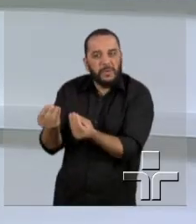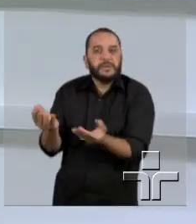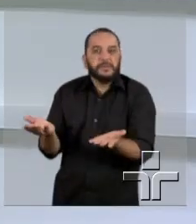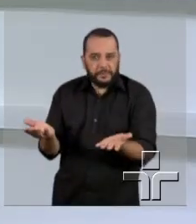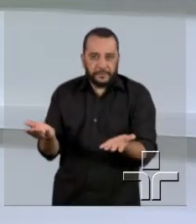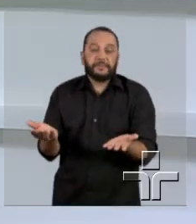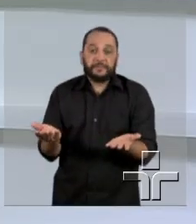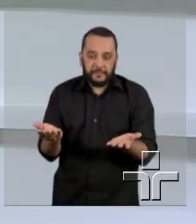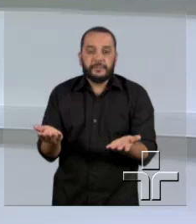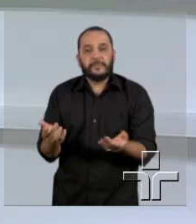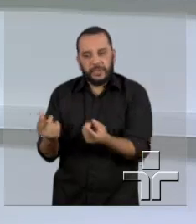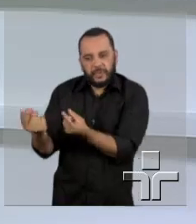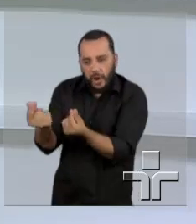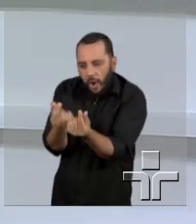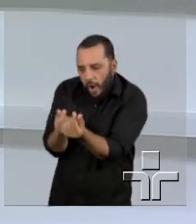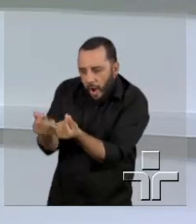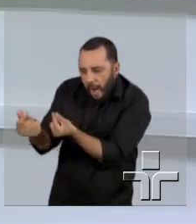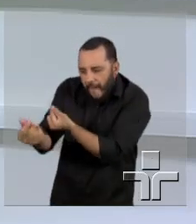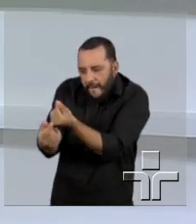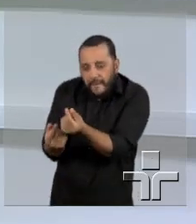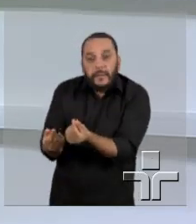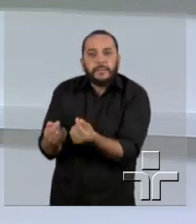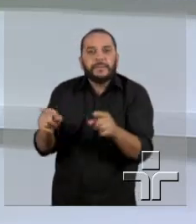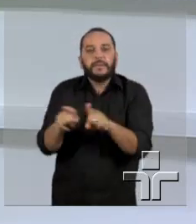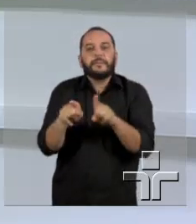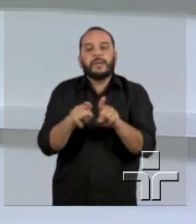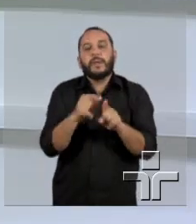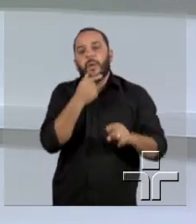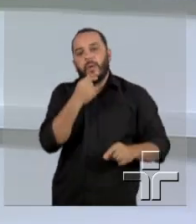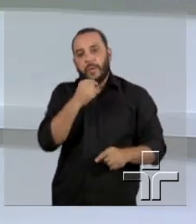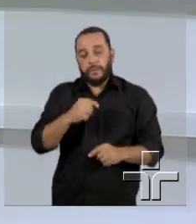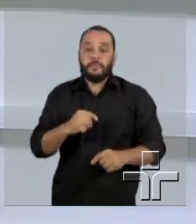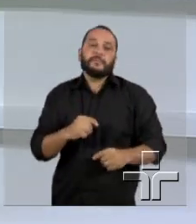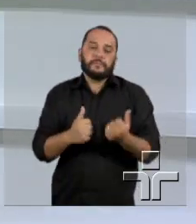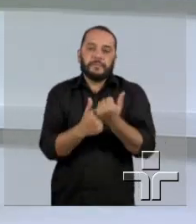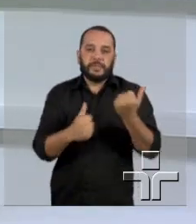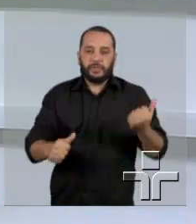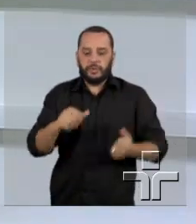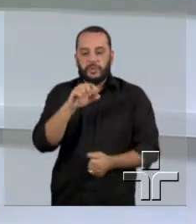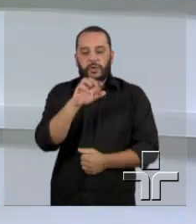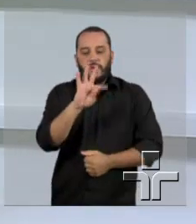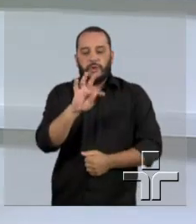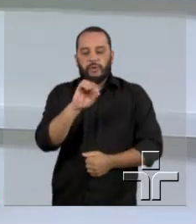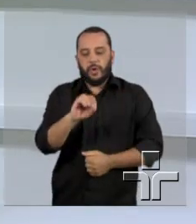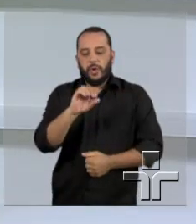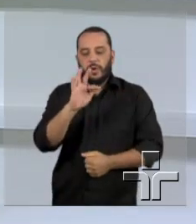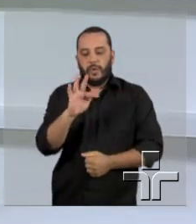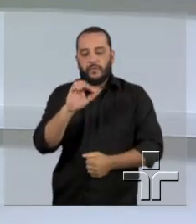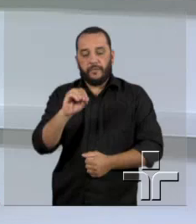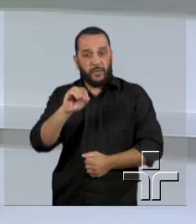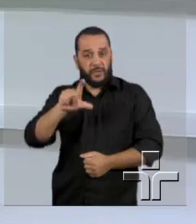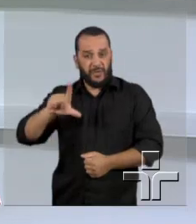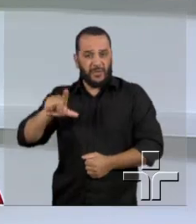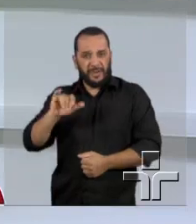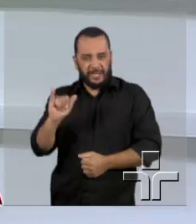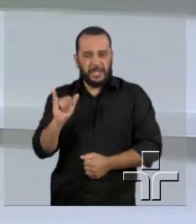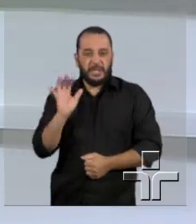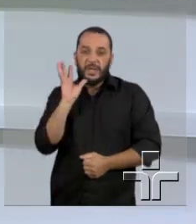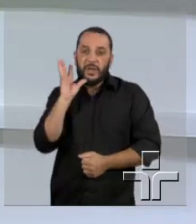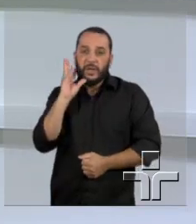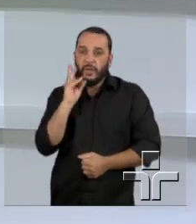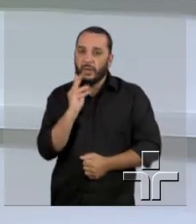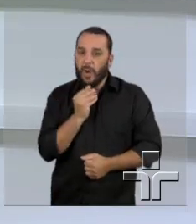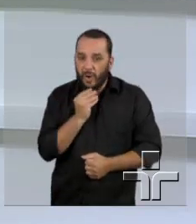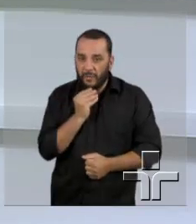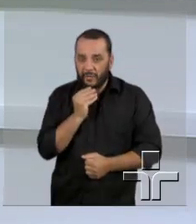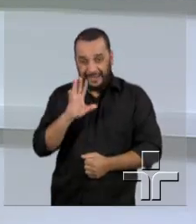lhe parece que o ministro Toffoli não atentou para o impacto que essa decisão ia gerar em todas as